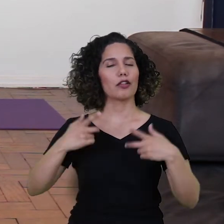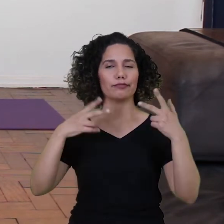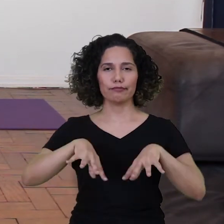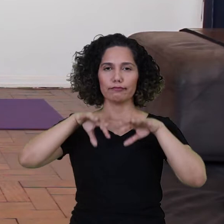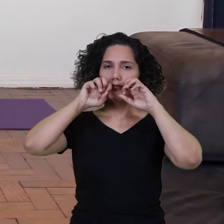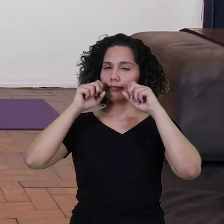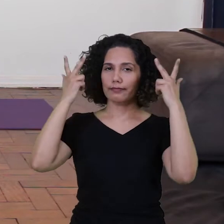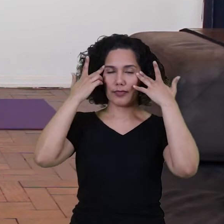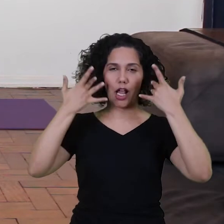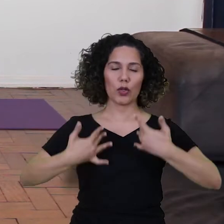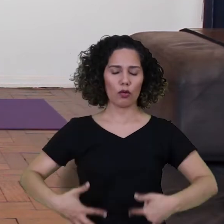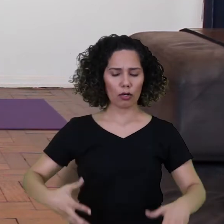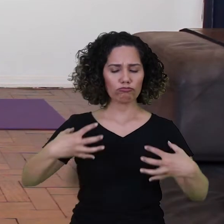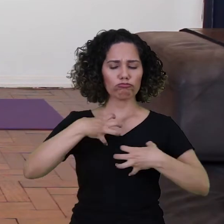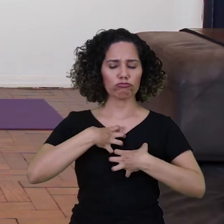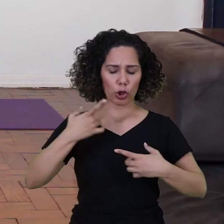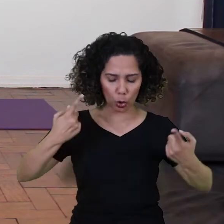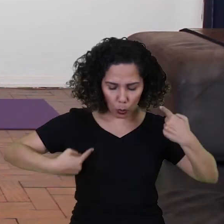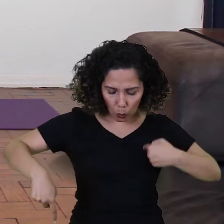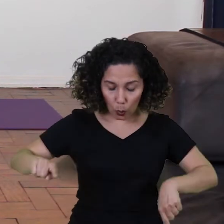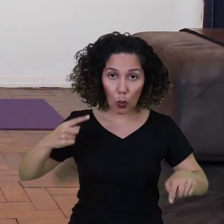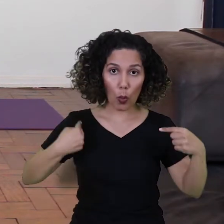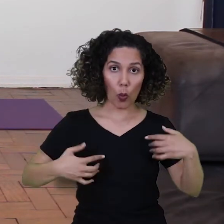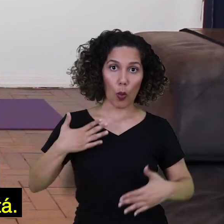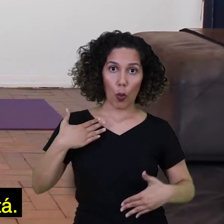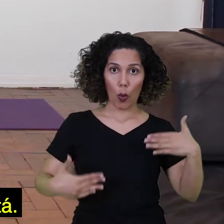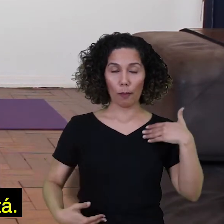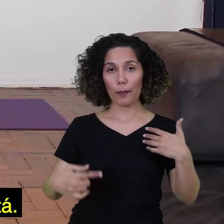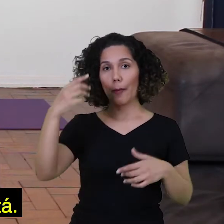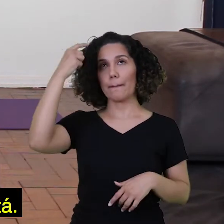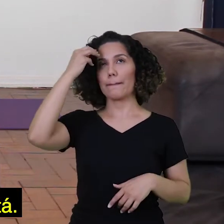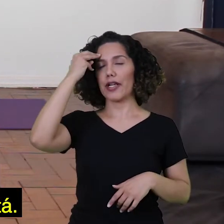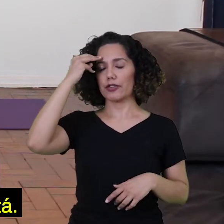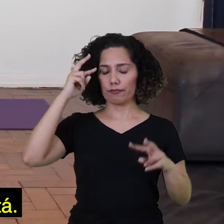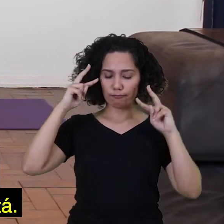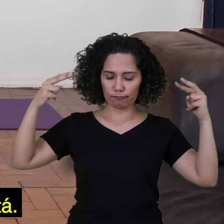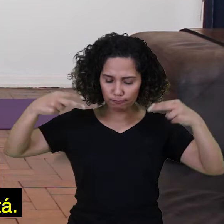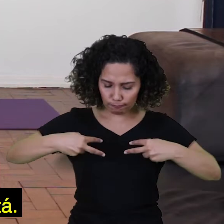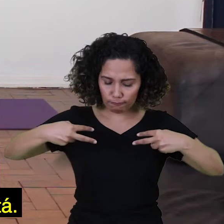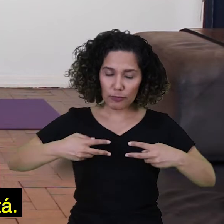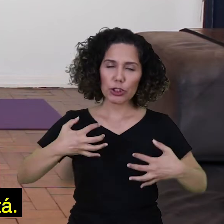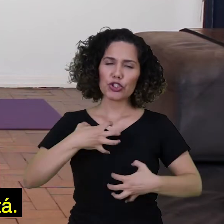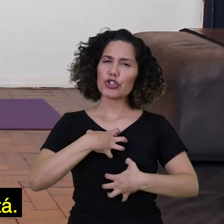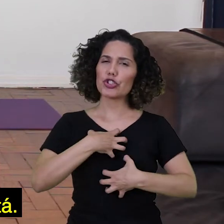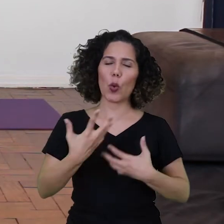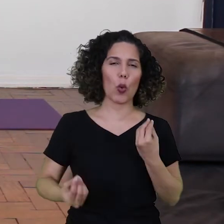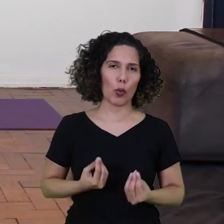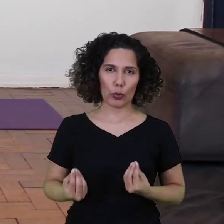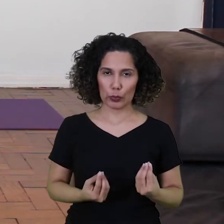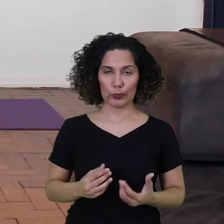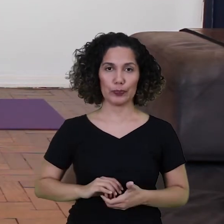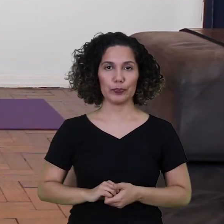Volta para sua respiração natural, sente como é que está seu corpo, mantenha a mente presente aí no seu corpo, sente como ele está.